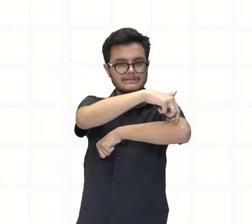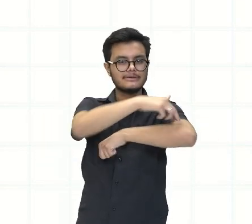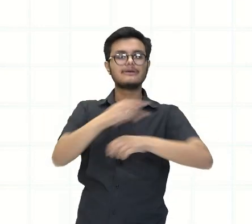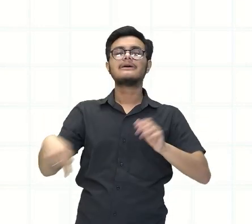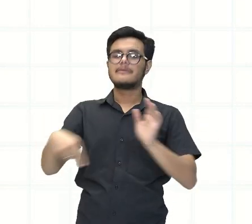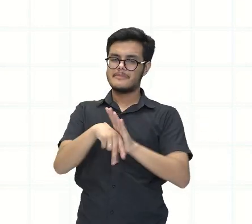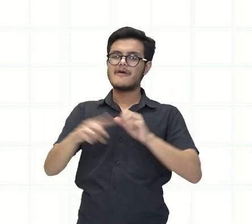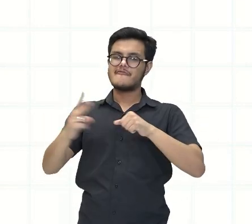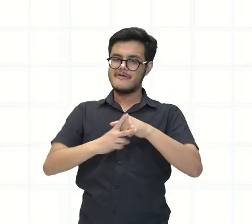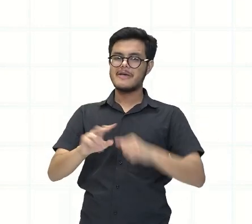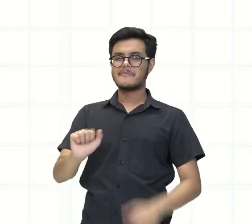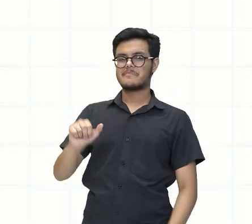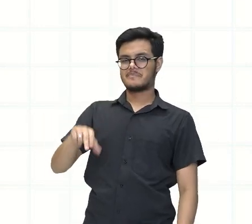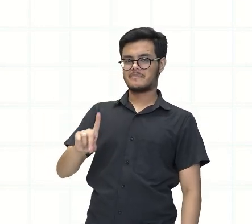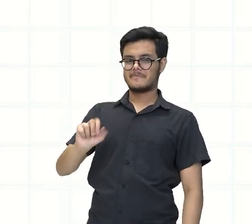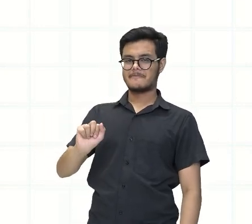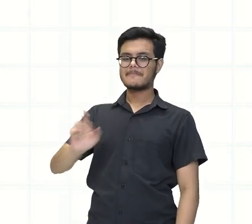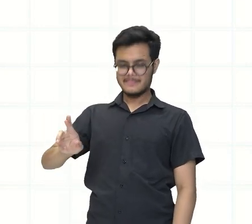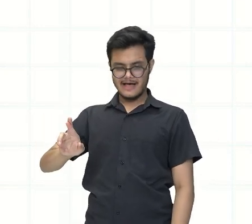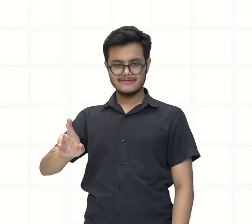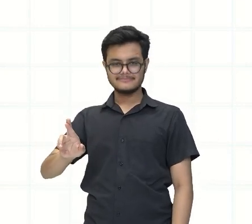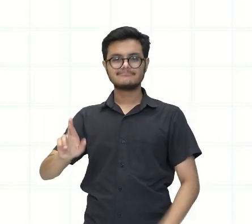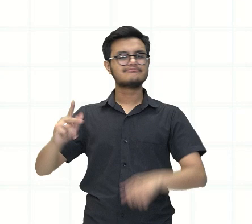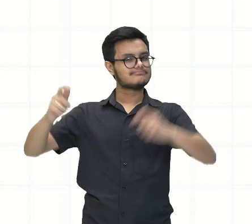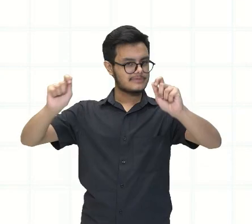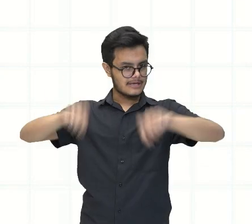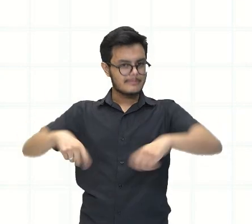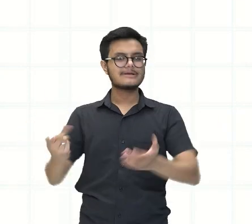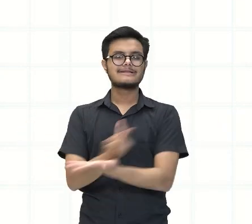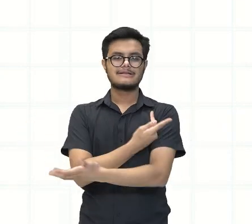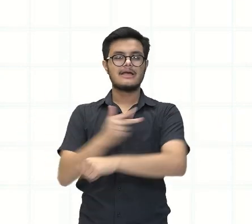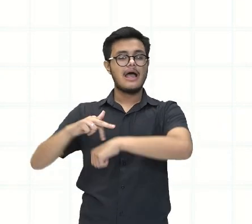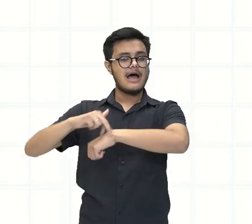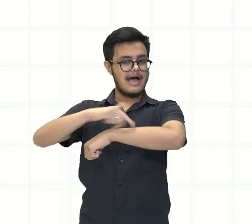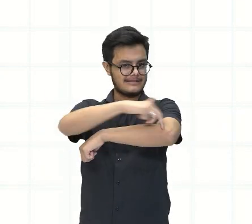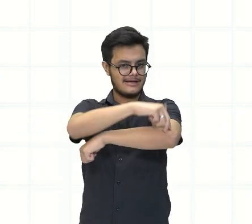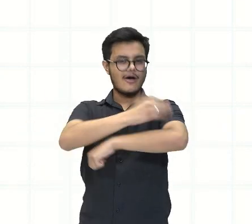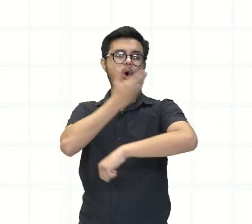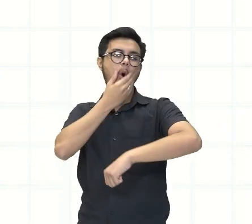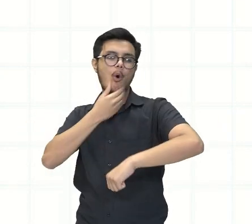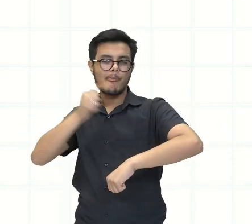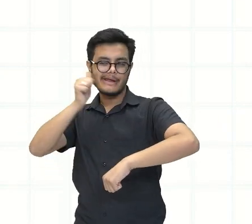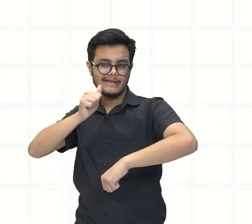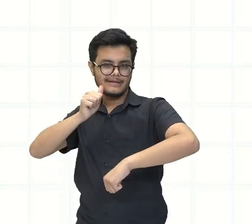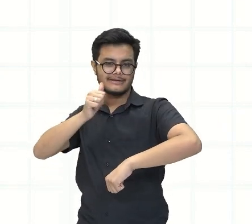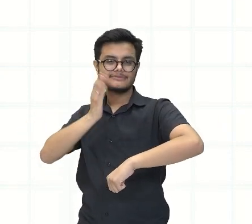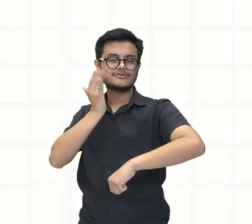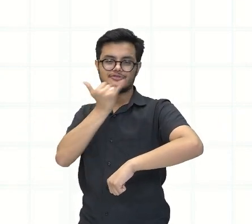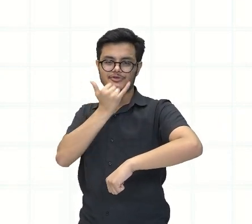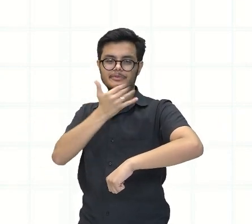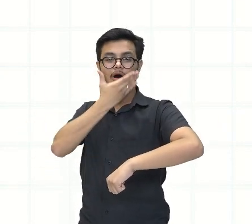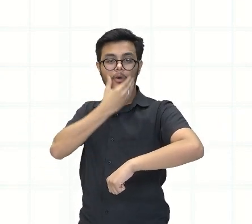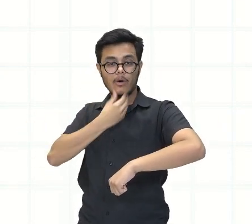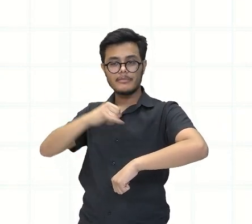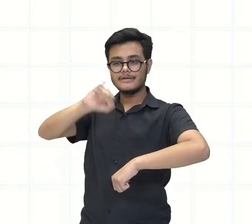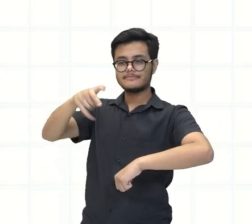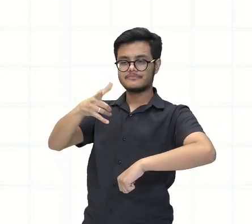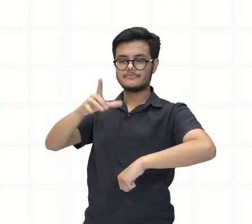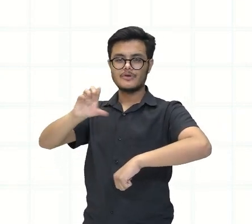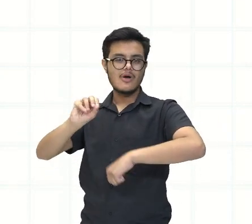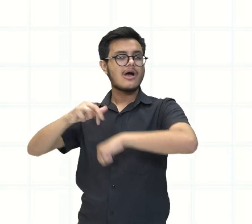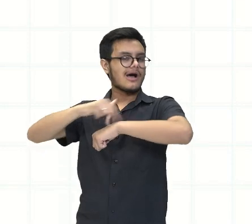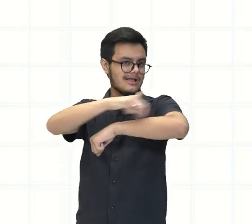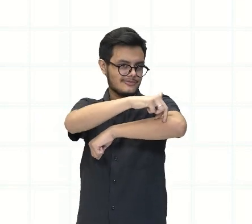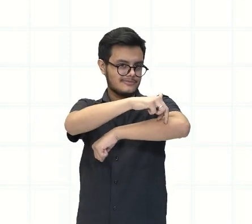Essa palavra de depressa aqui está indicando a forma como esse ato de andar foi desempenhado,